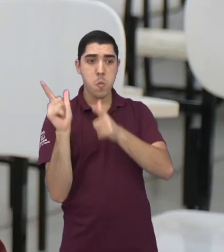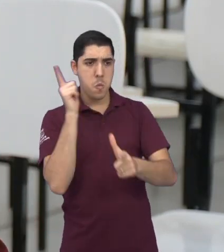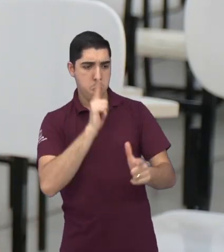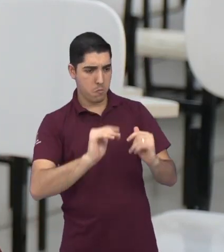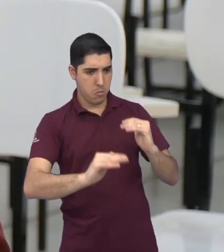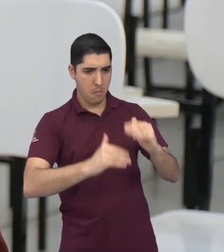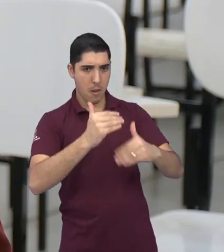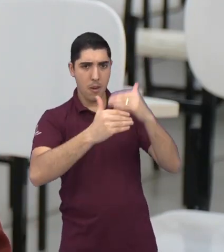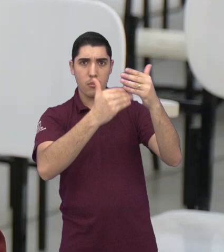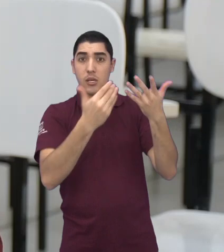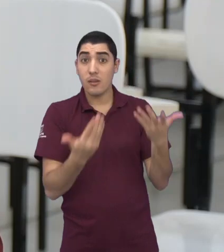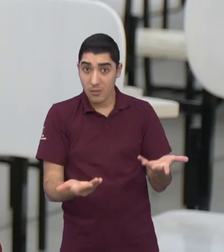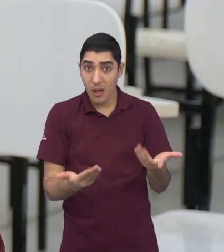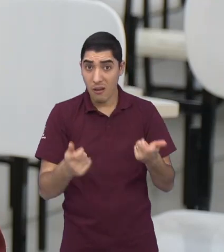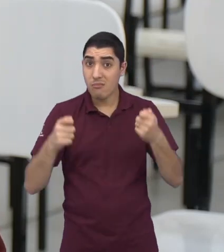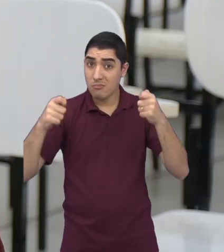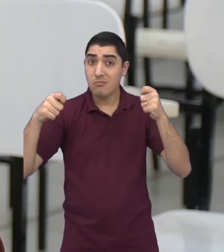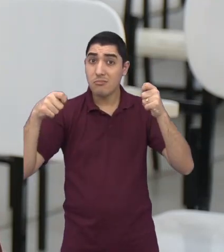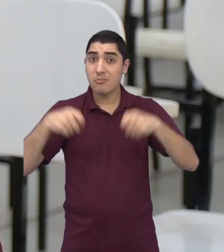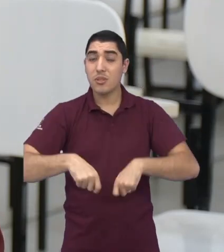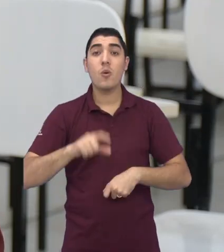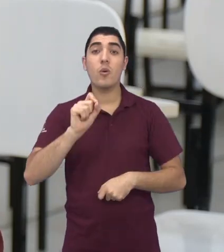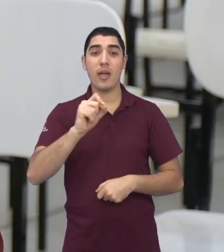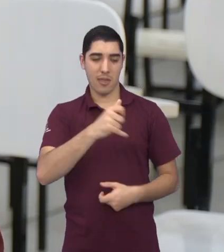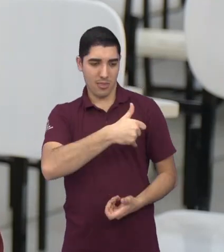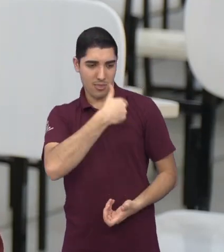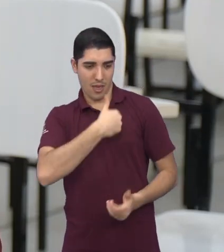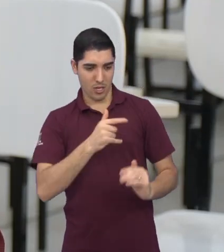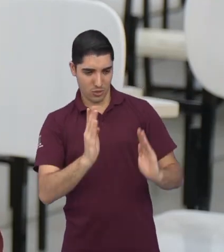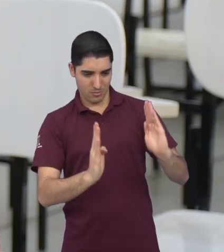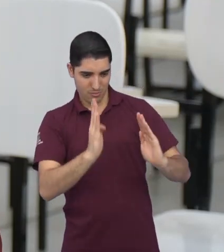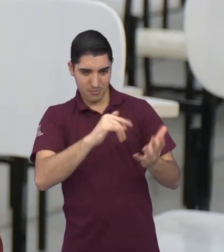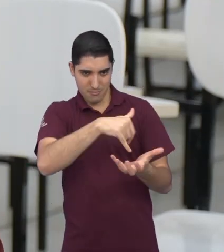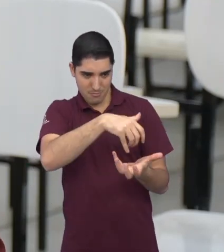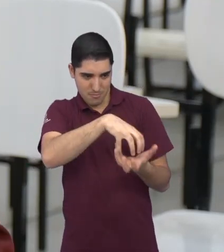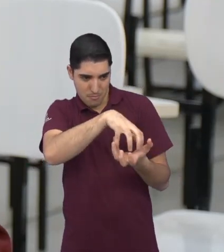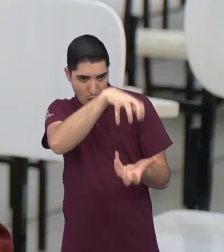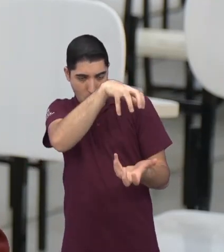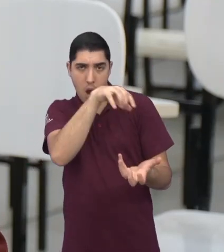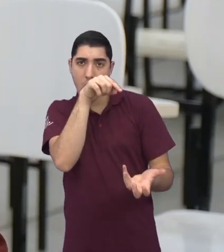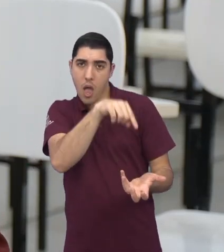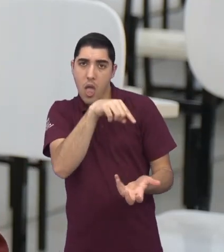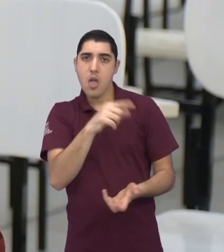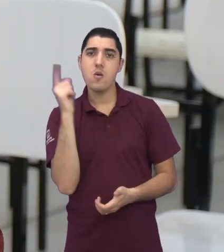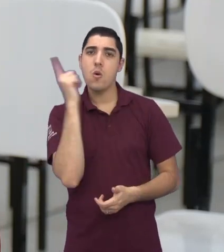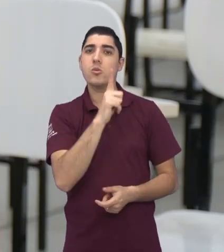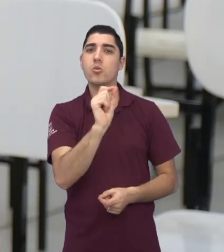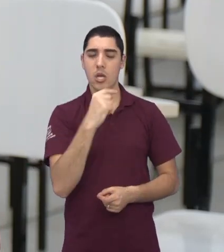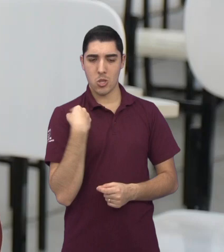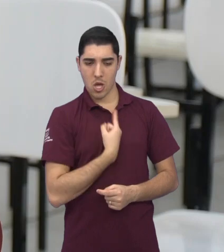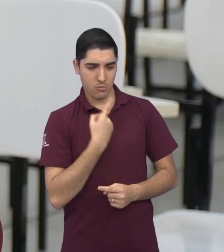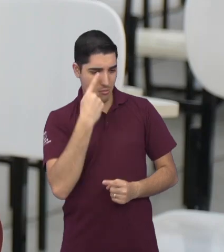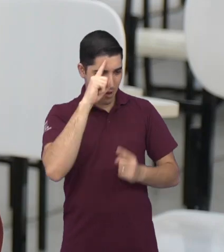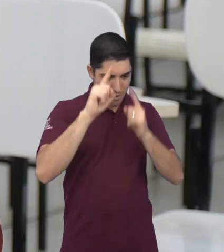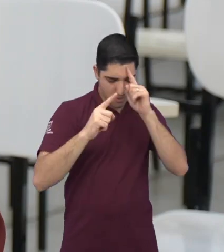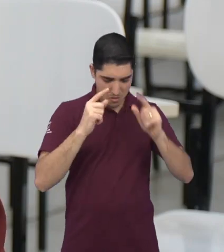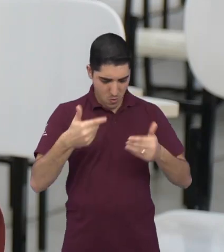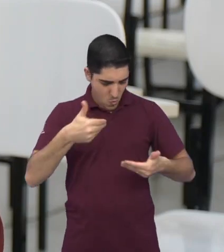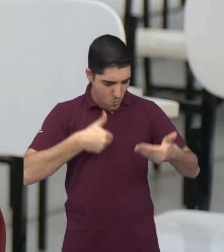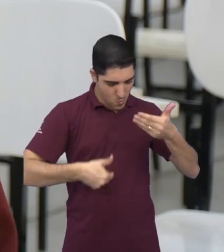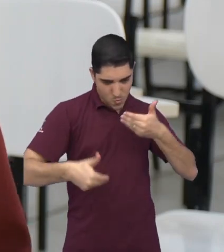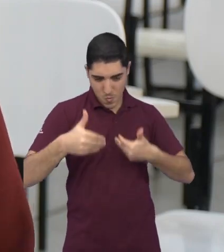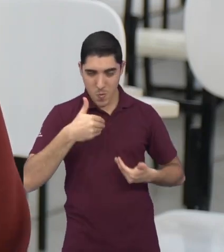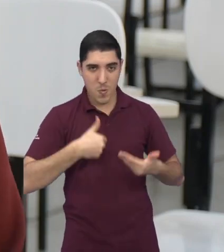é possível lidar com a terceira idade de maneira criativa e produtiva. E